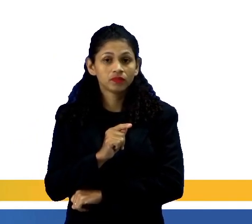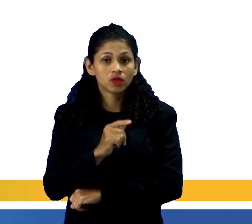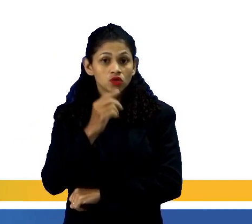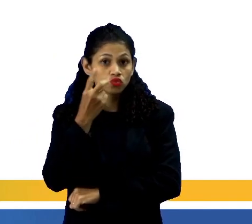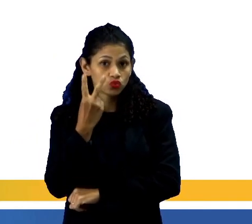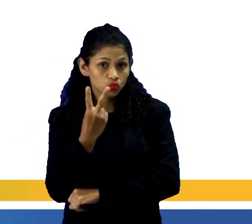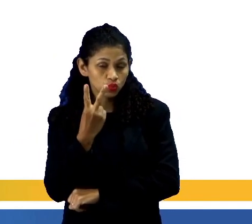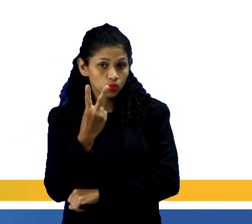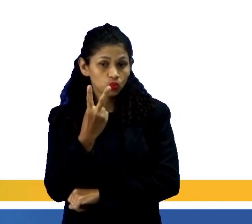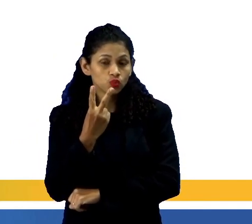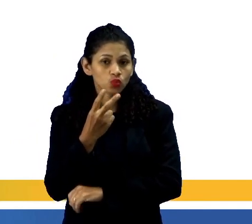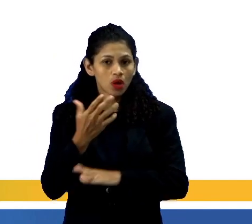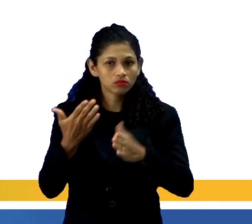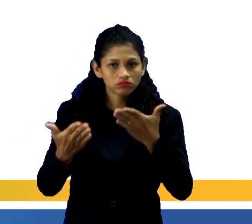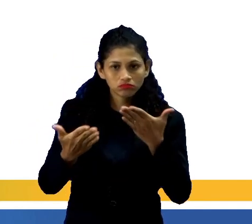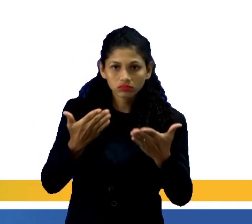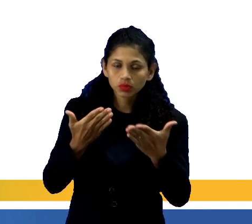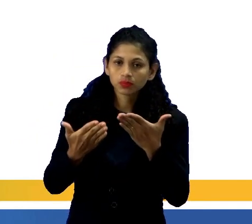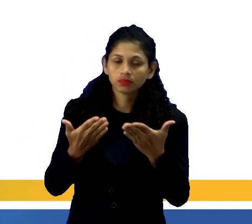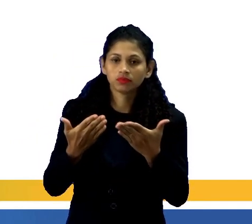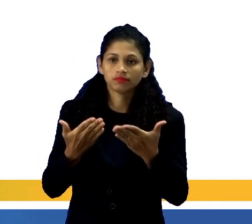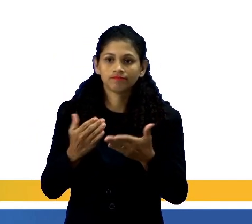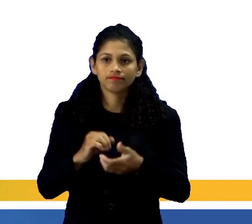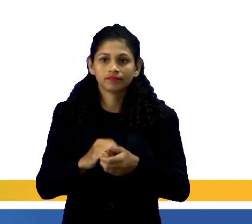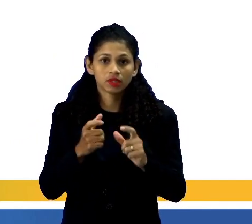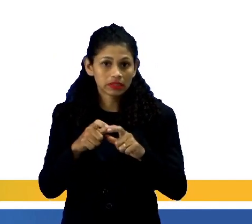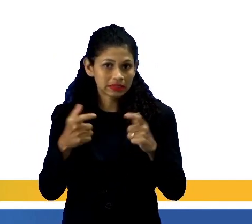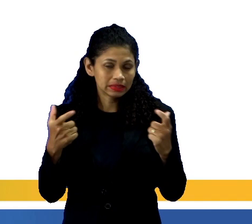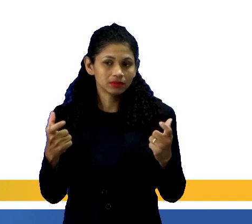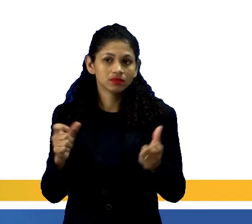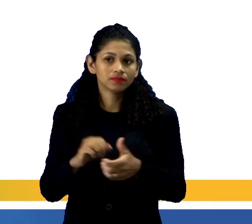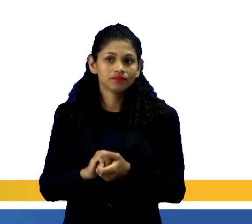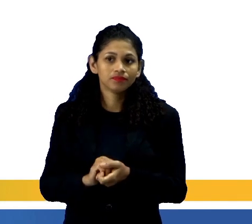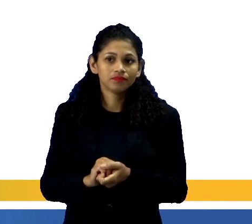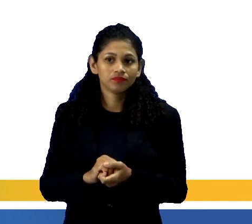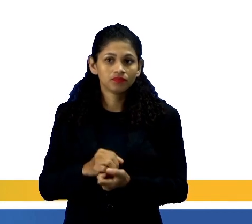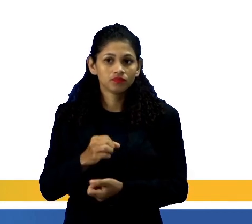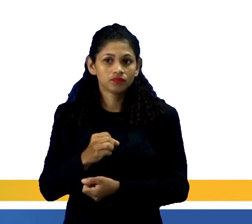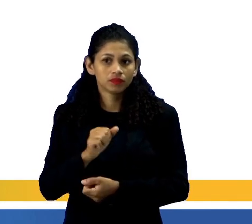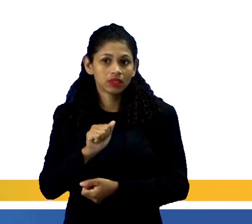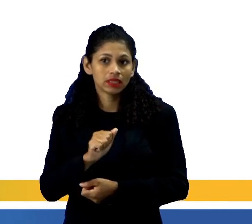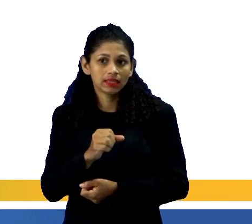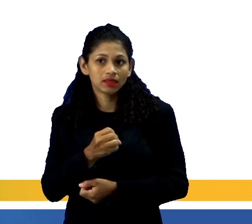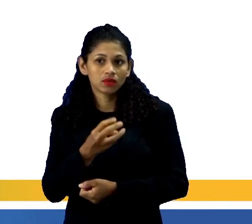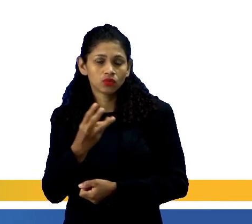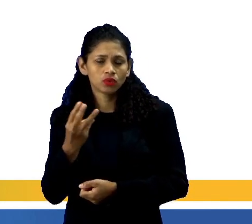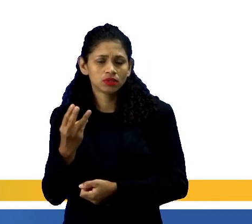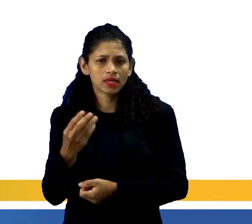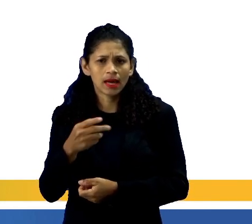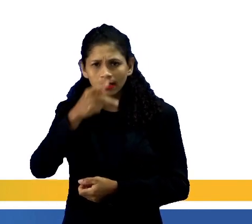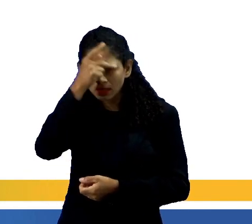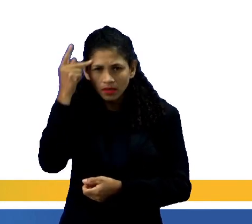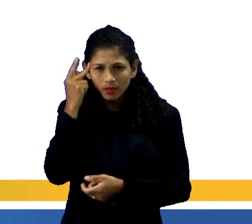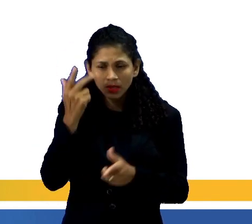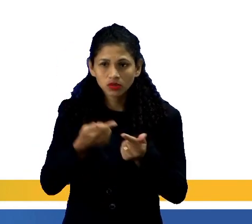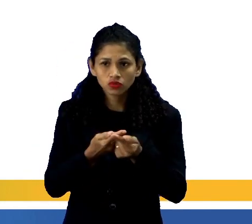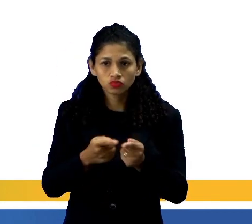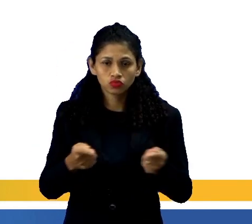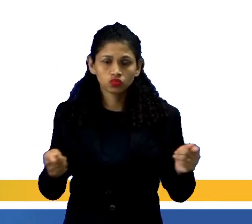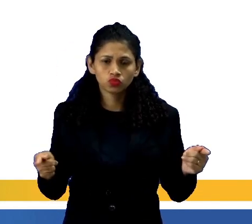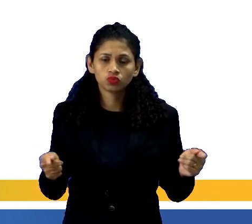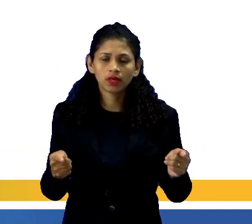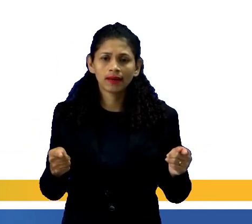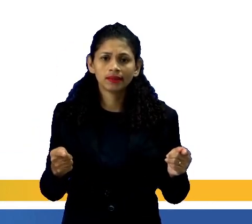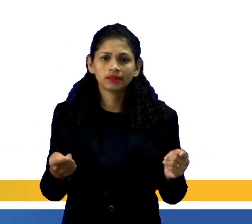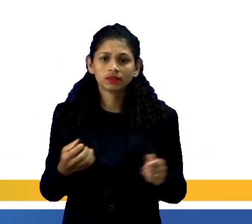grandezas inversamente proporcionais. Letra A. Quantidade de pessoas em um churrasco e a quantidade de carne